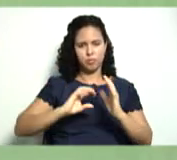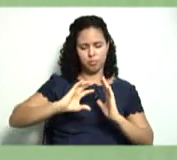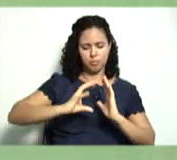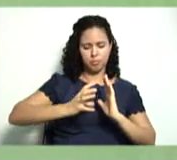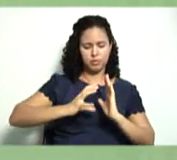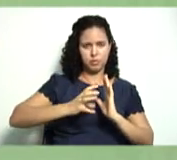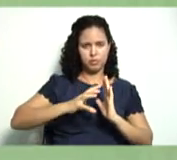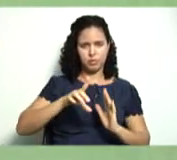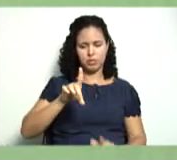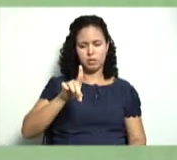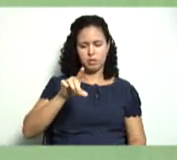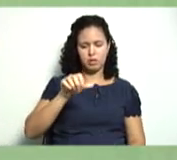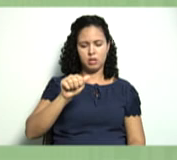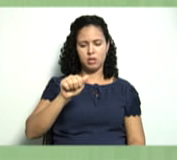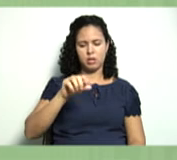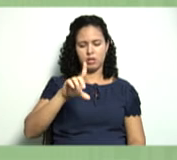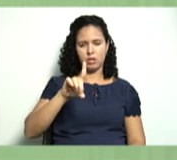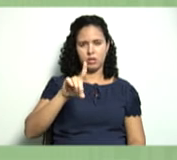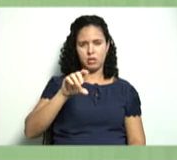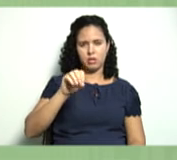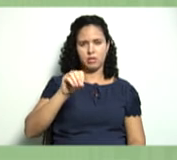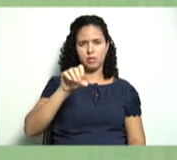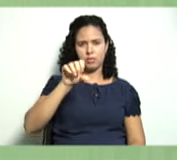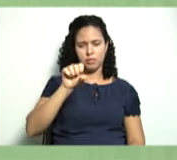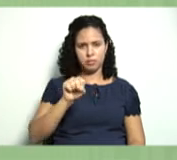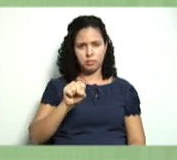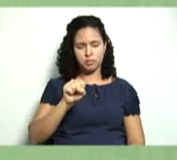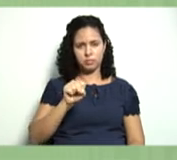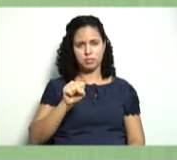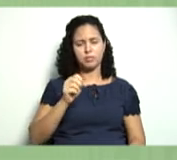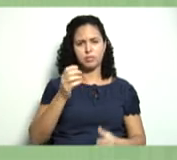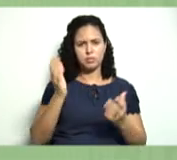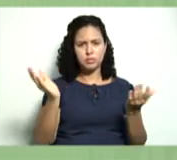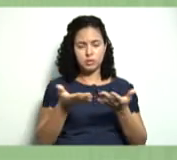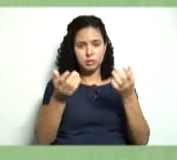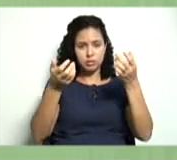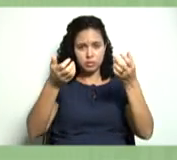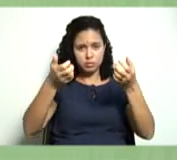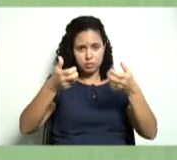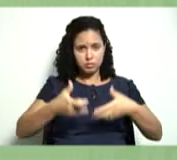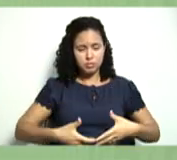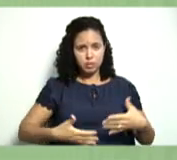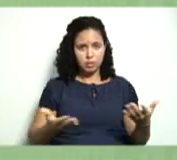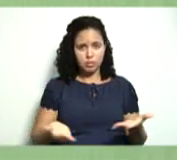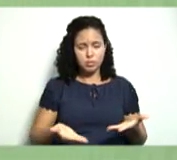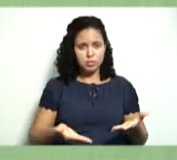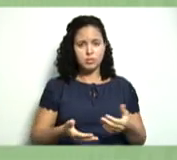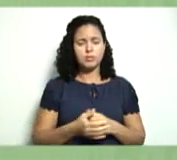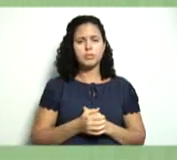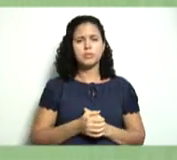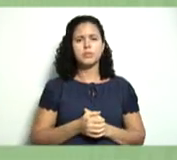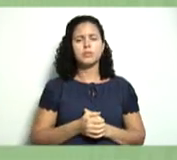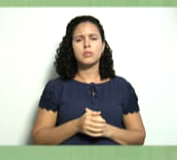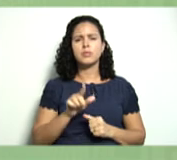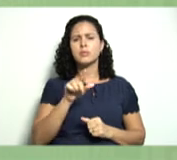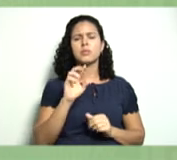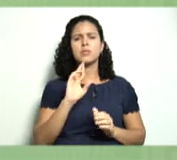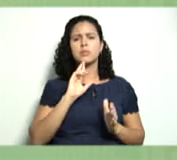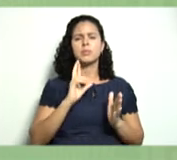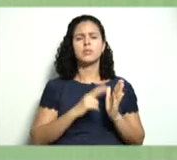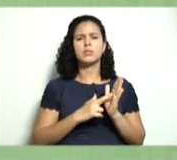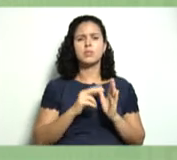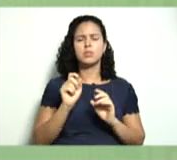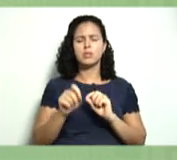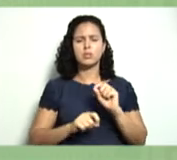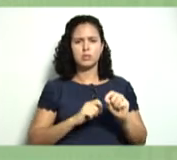onde trabalhou e se em em aula hoje não é isso o que você você colocou é uma